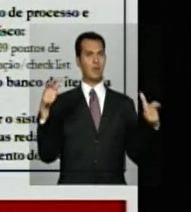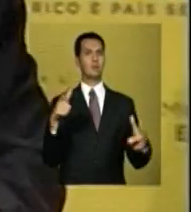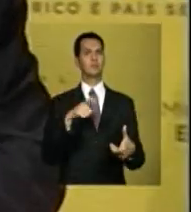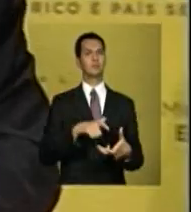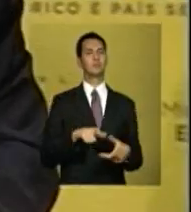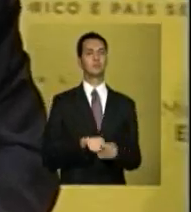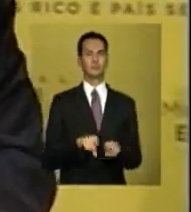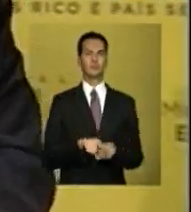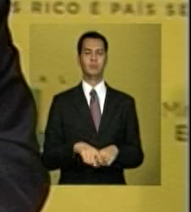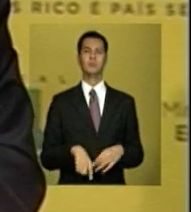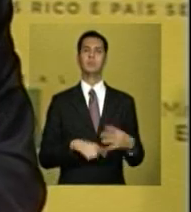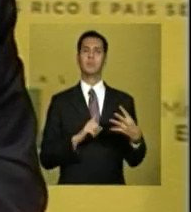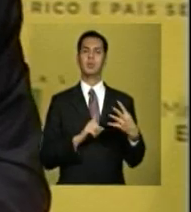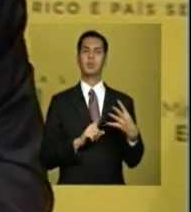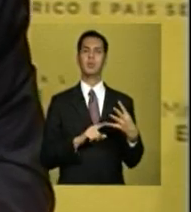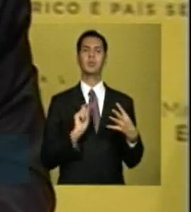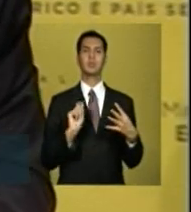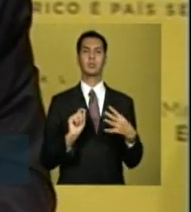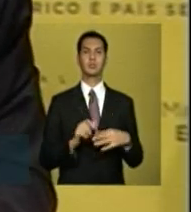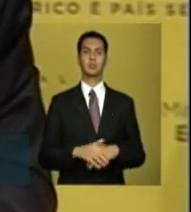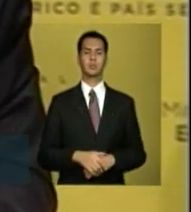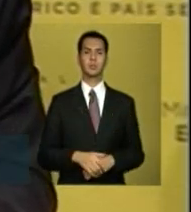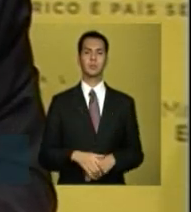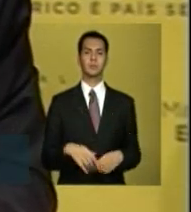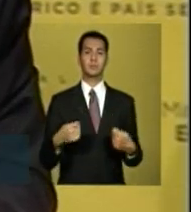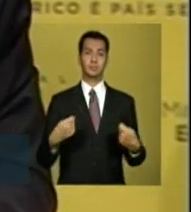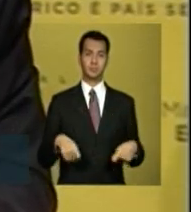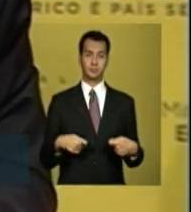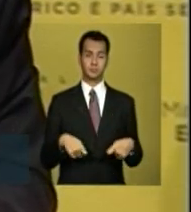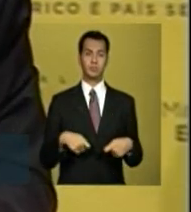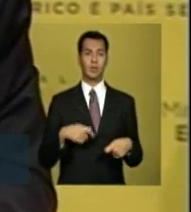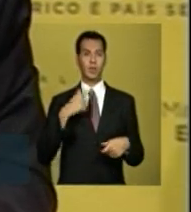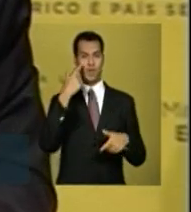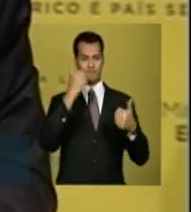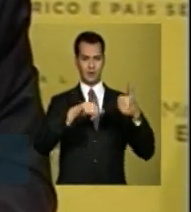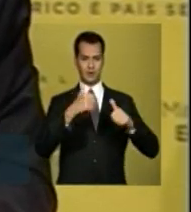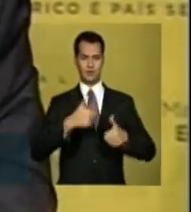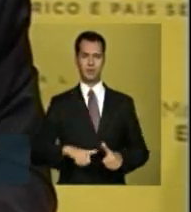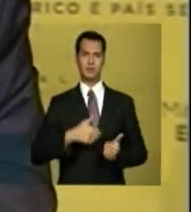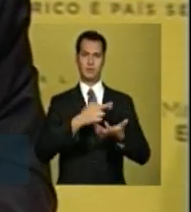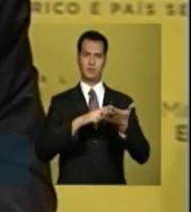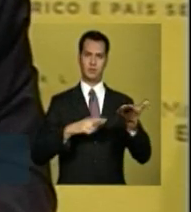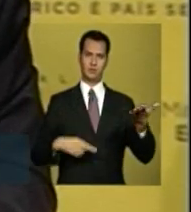identificado era aperfeiçoar o sistema de avaliação das redações